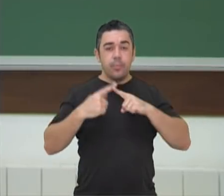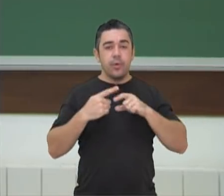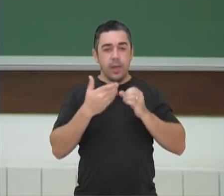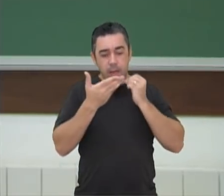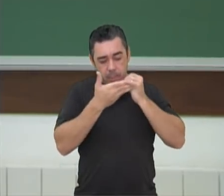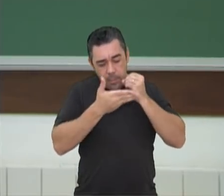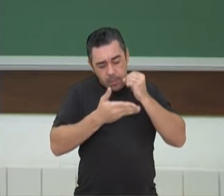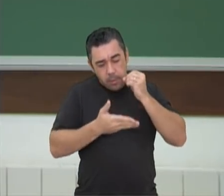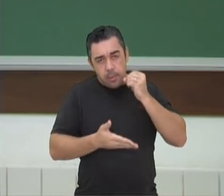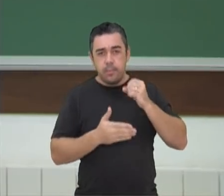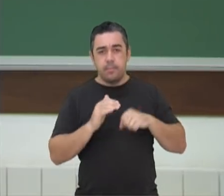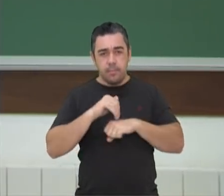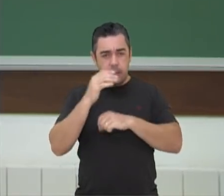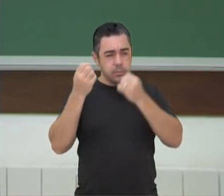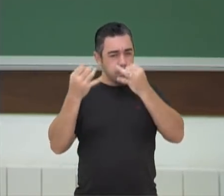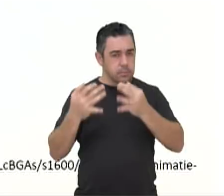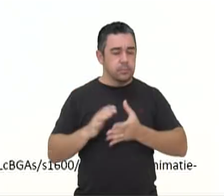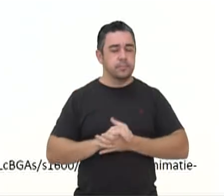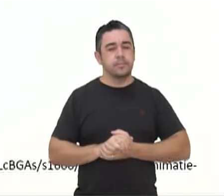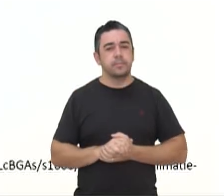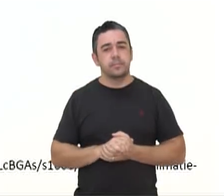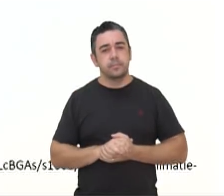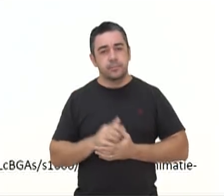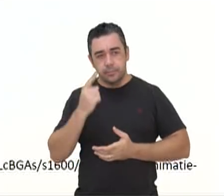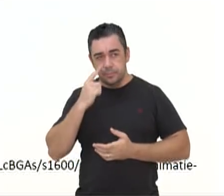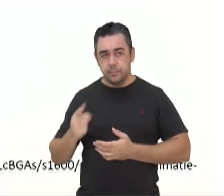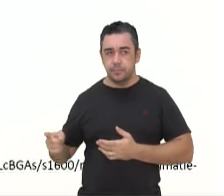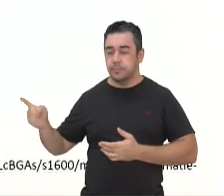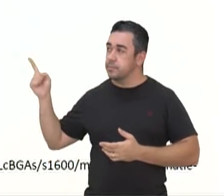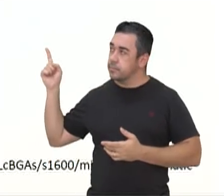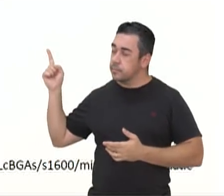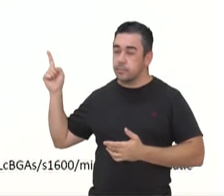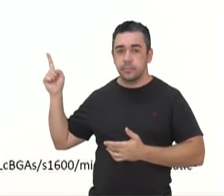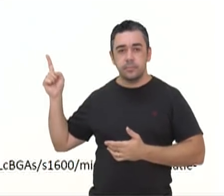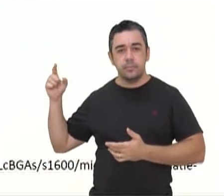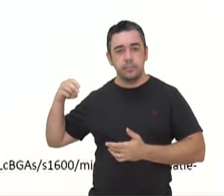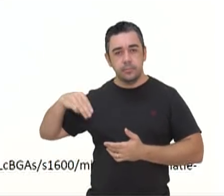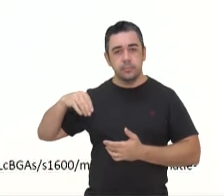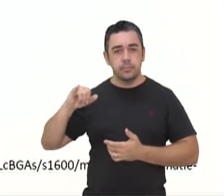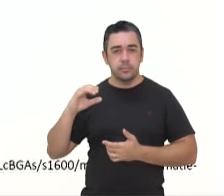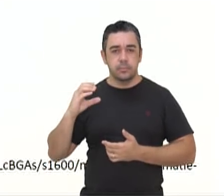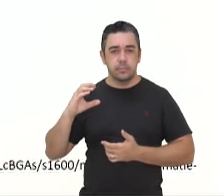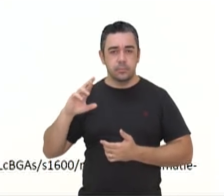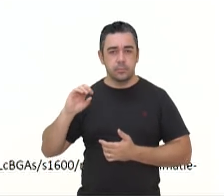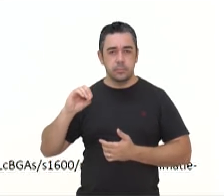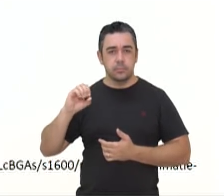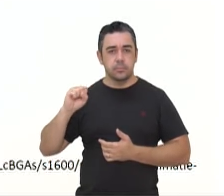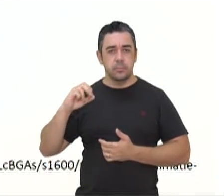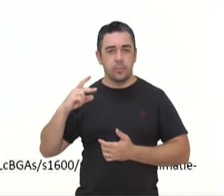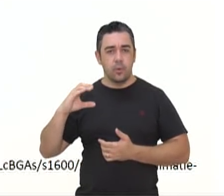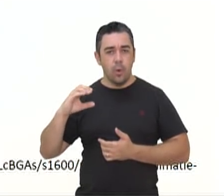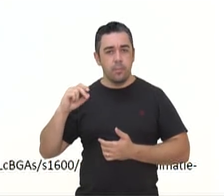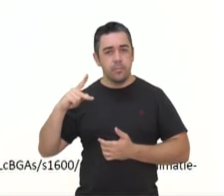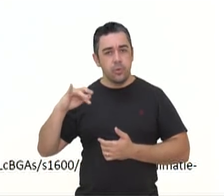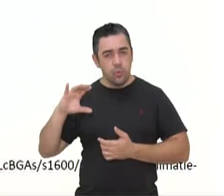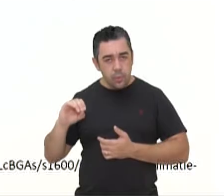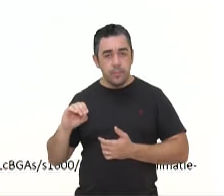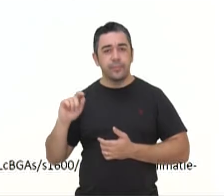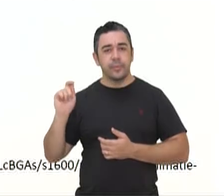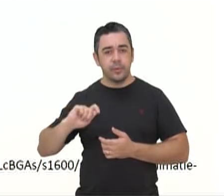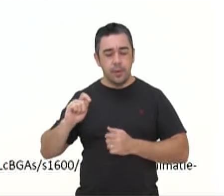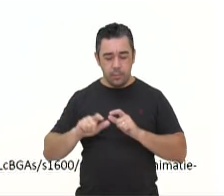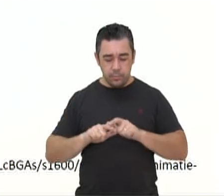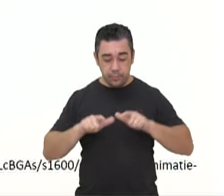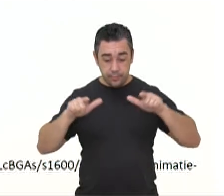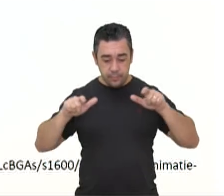a pouco eu conto para vocês. Então, olha que eu trago para vocês. O microscópio, então, é um aparelho capaz de aumentar